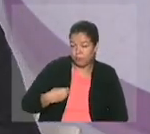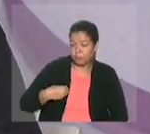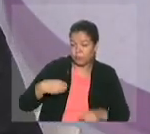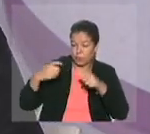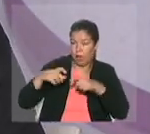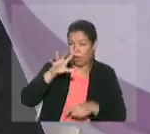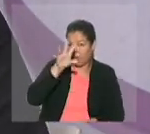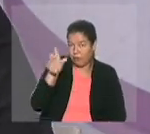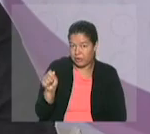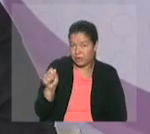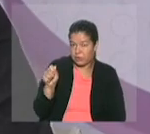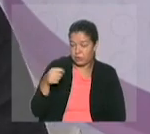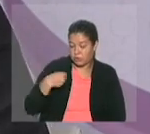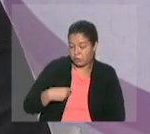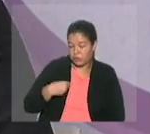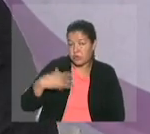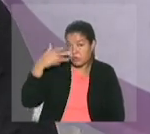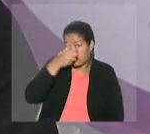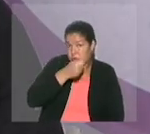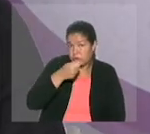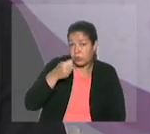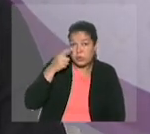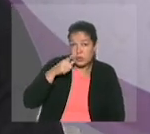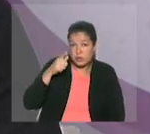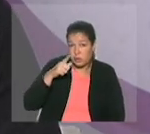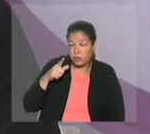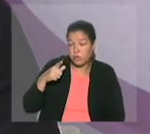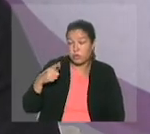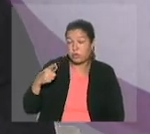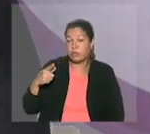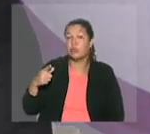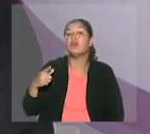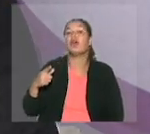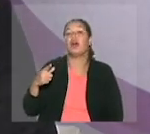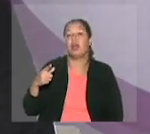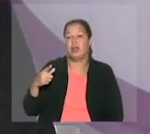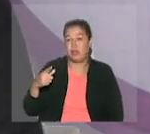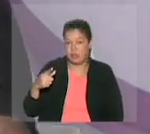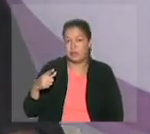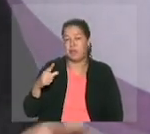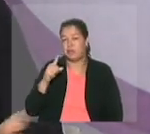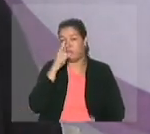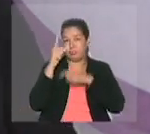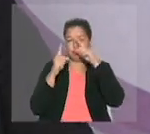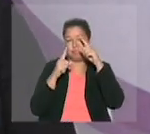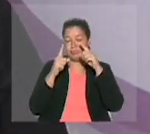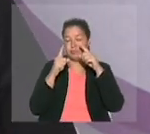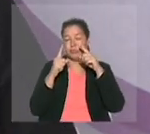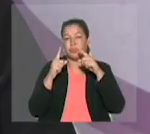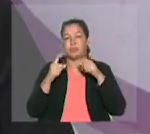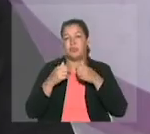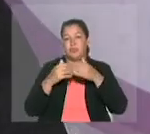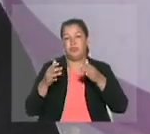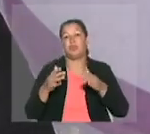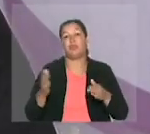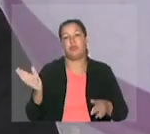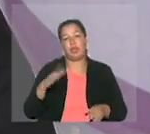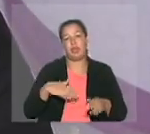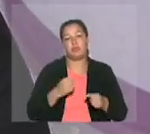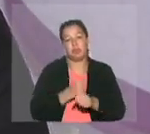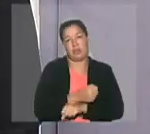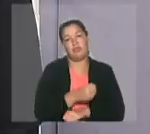os sobreviventes, desenvolveram a doença falciforme. Que foram esses que vieram escravizados